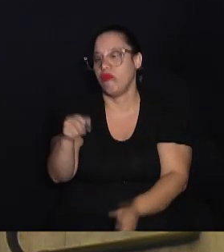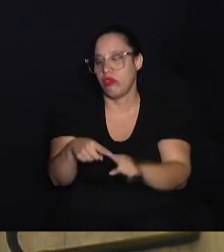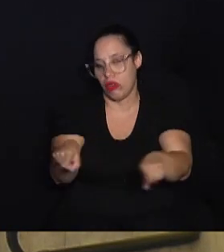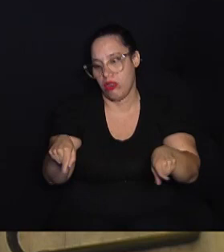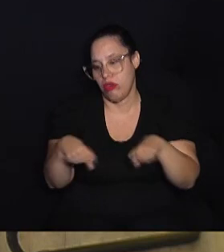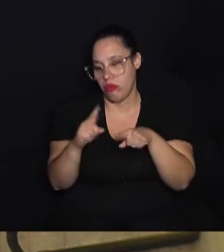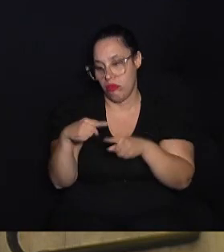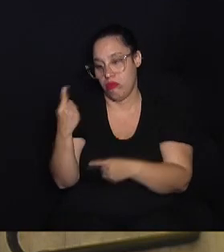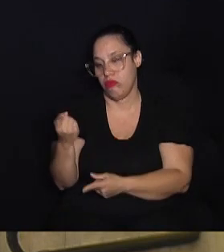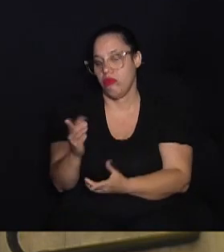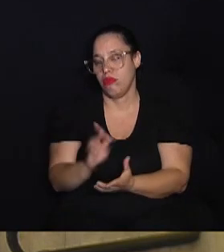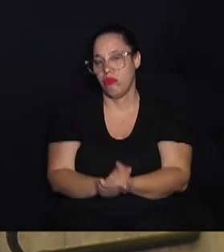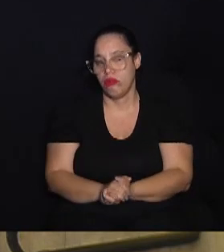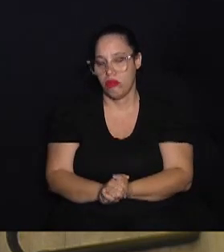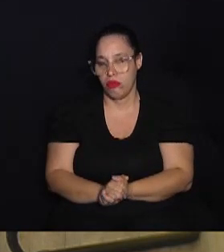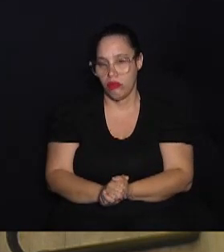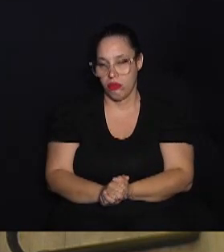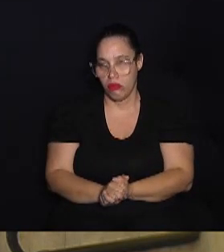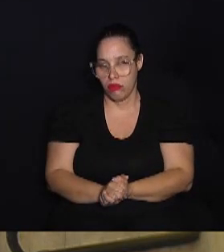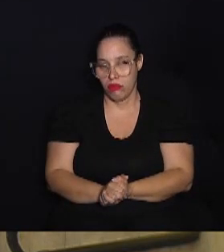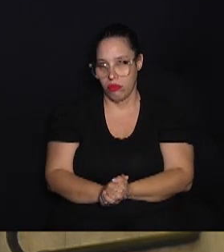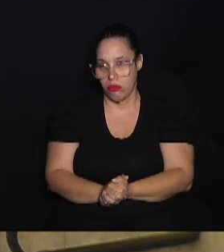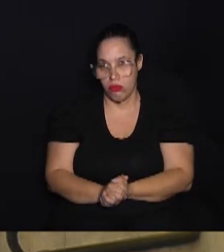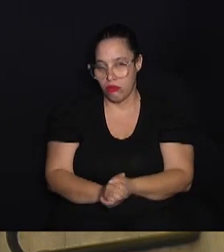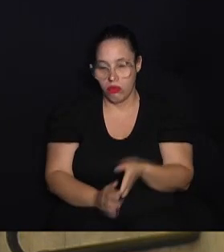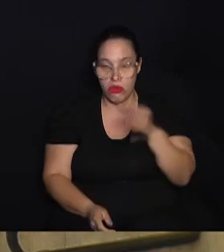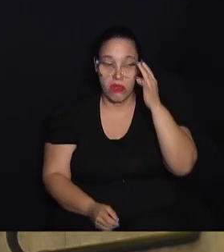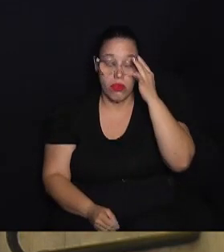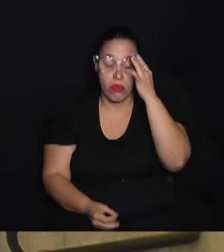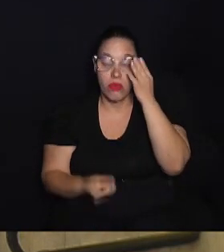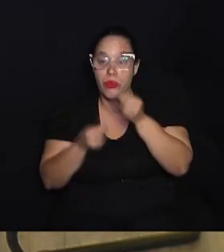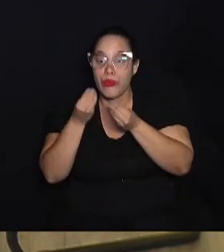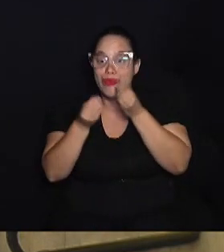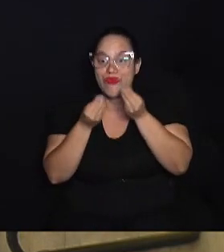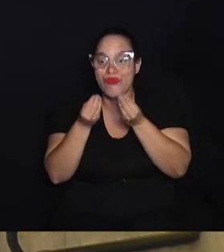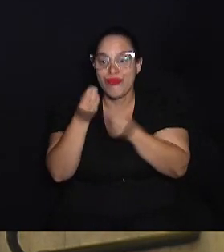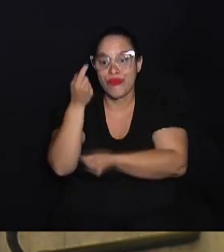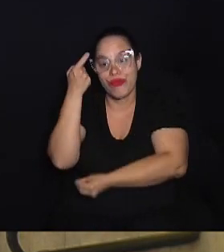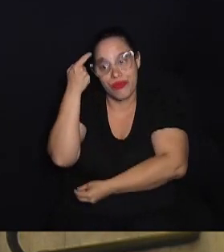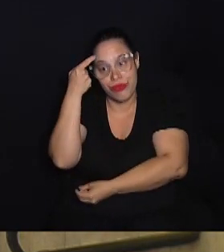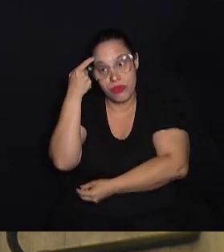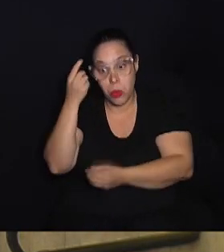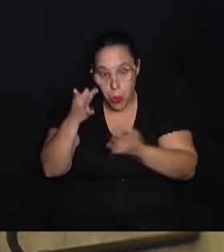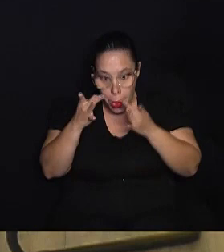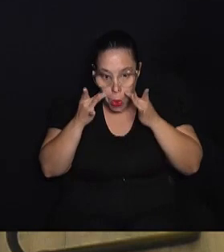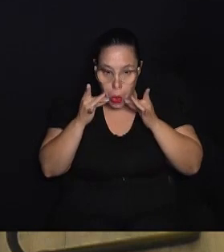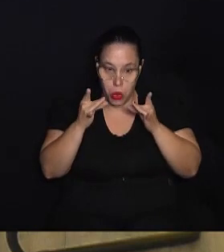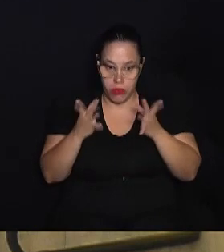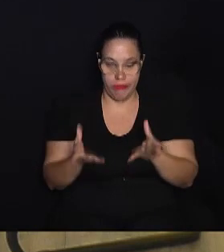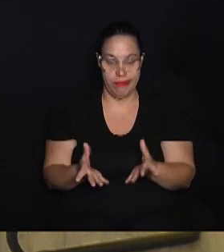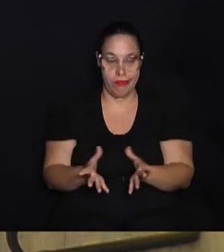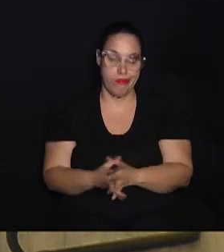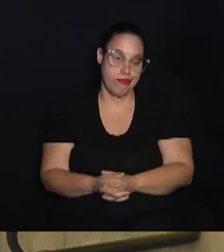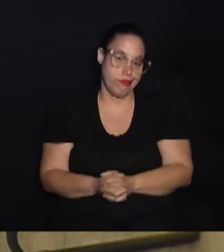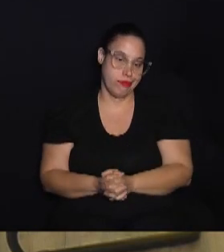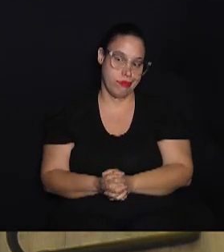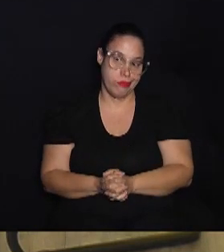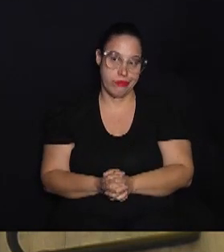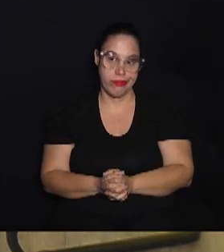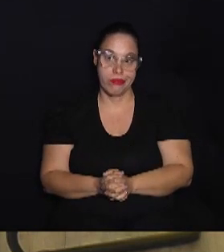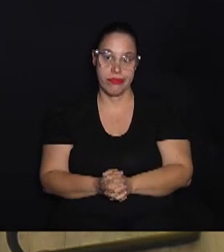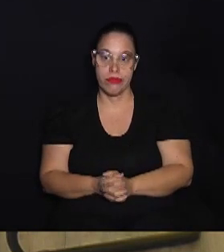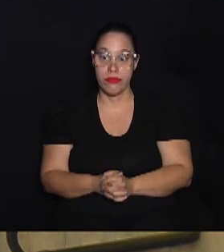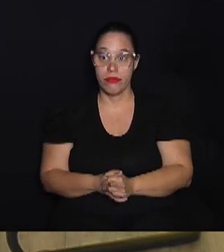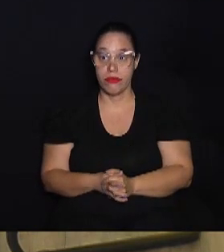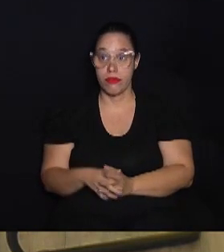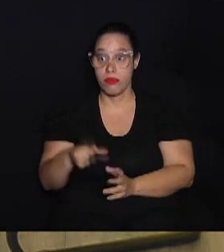ou em outros locais. O que a gente pode pensar disso daí, que alerta nos traz? Então, a gente